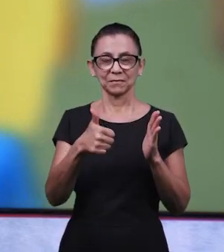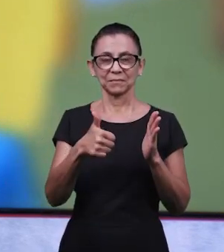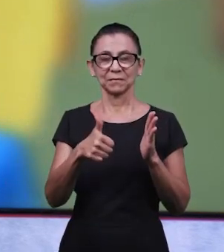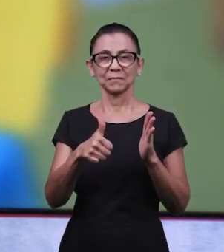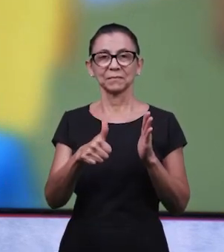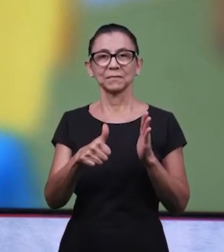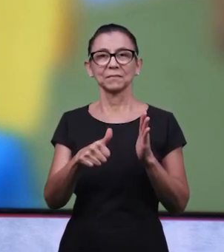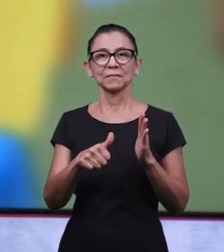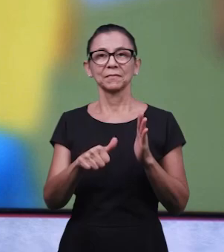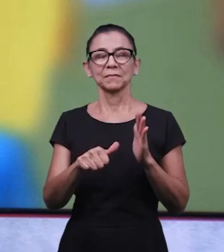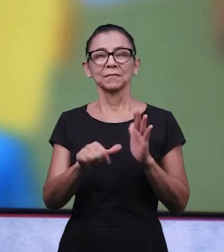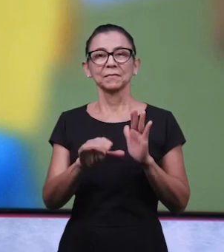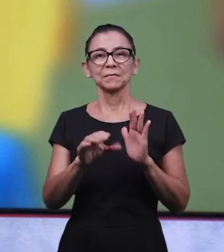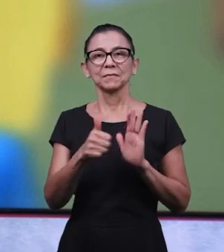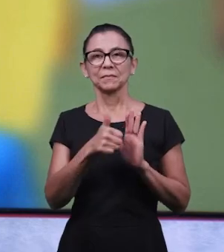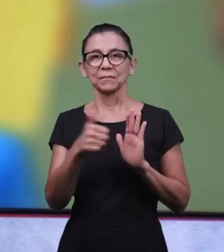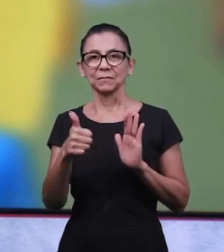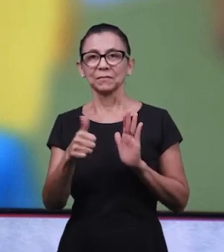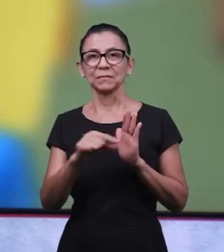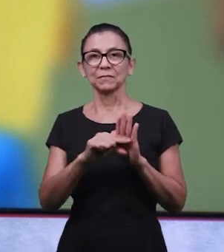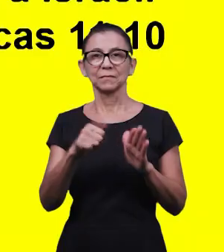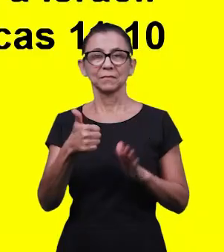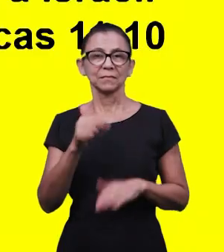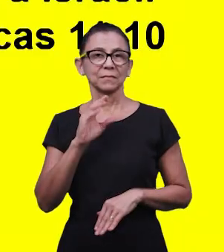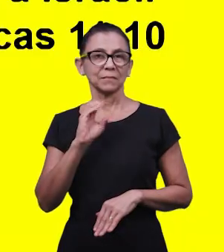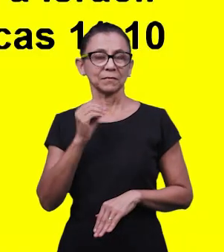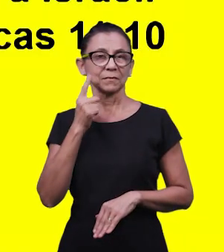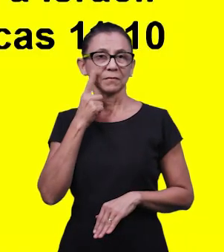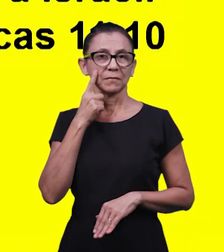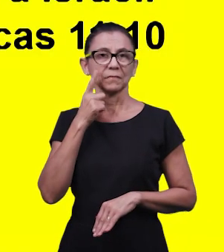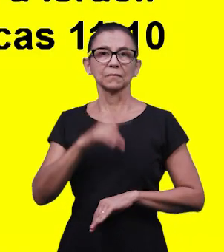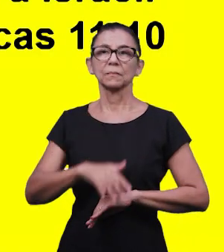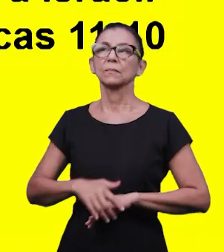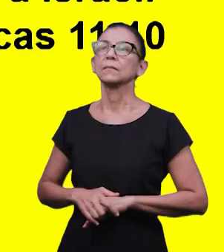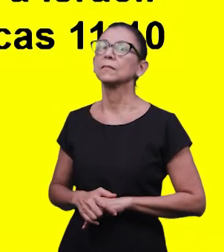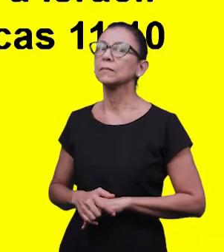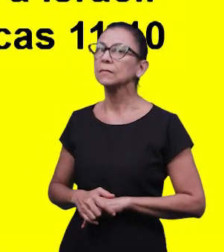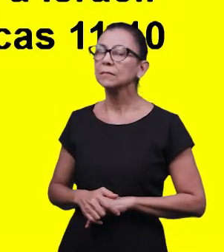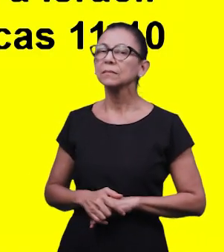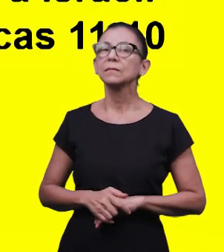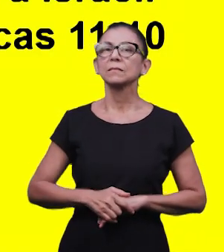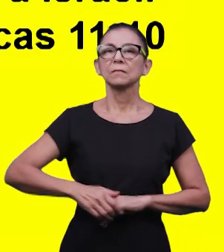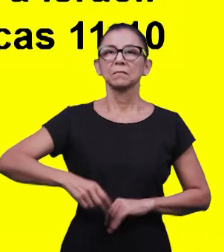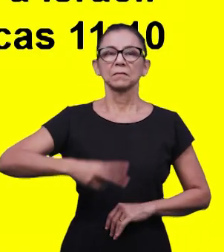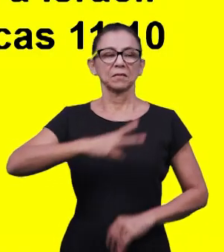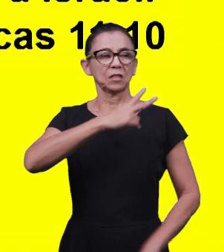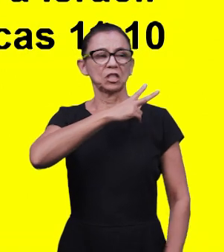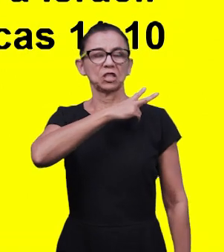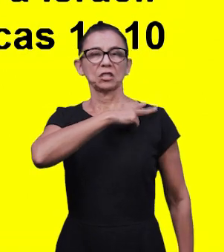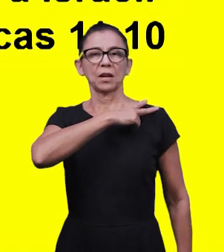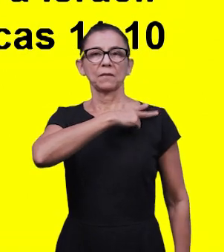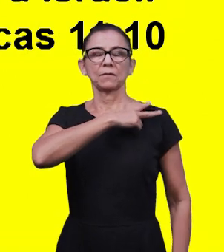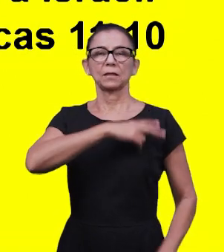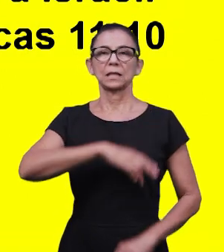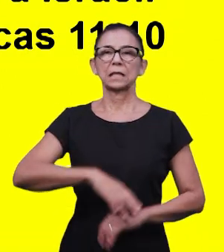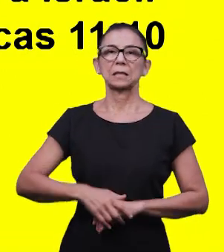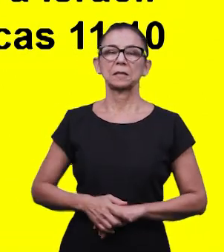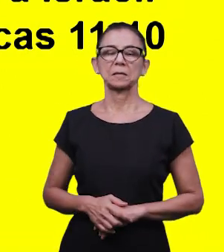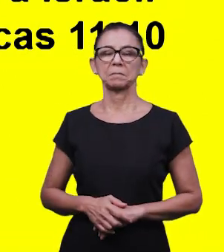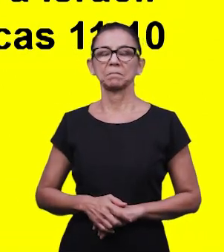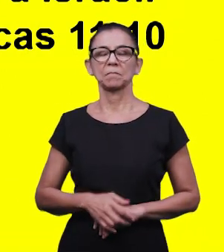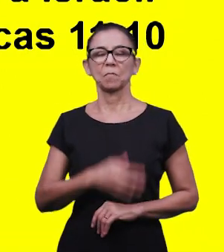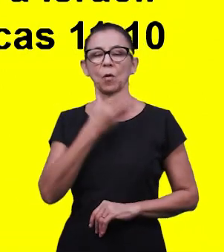servos valentes, assim como foram os valentes de Davi. Nós vamos ler o texto